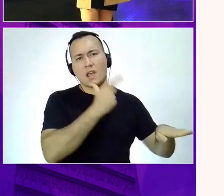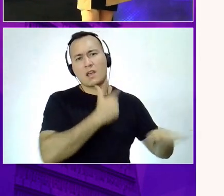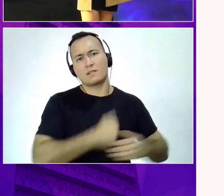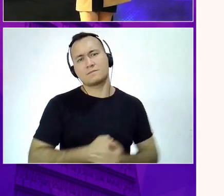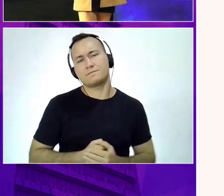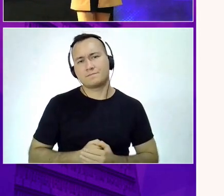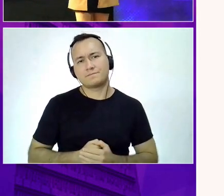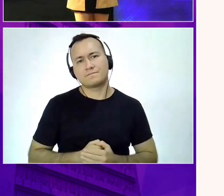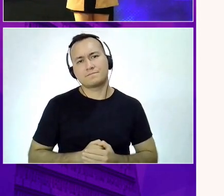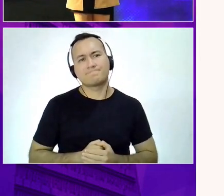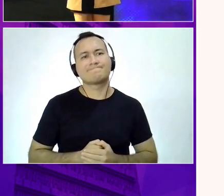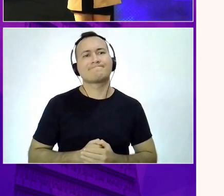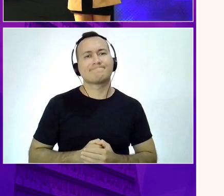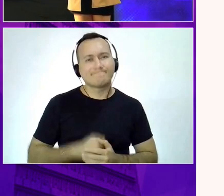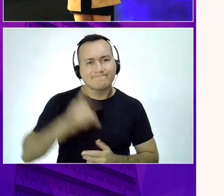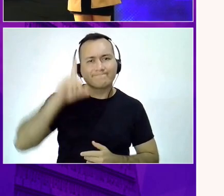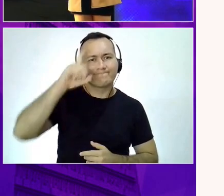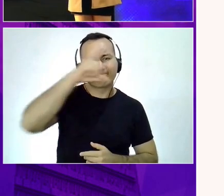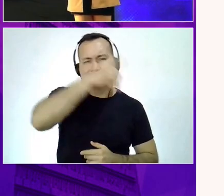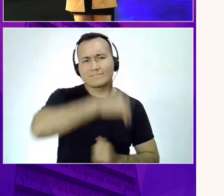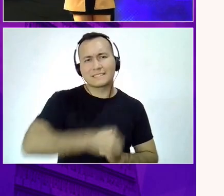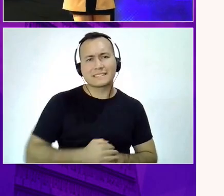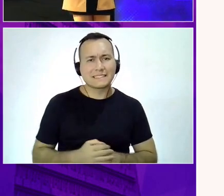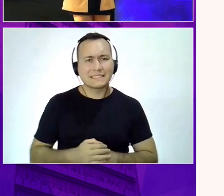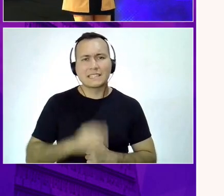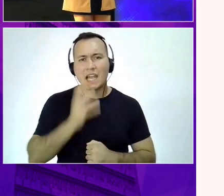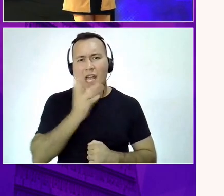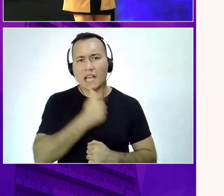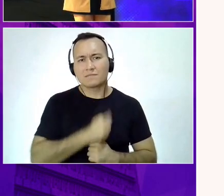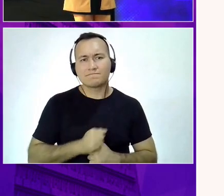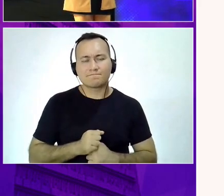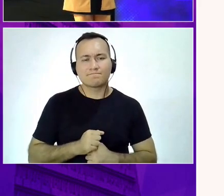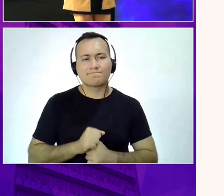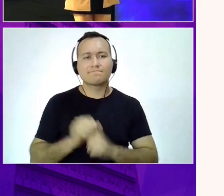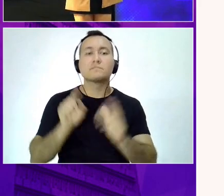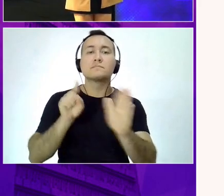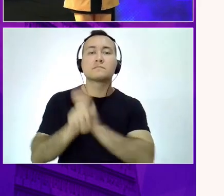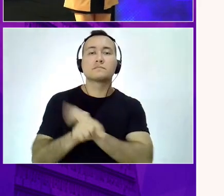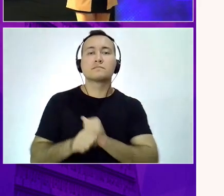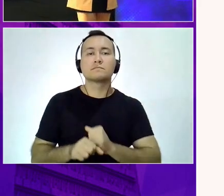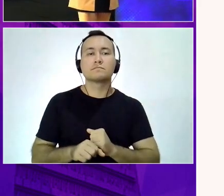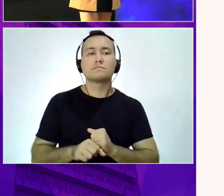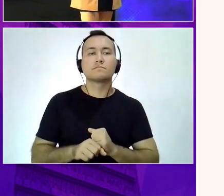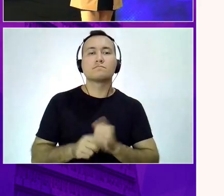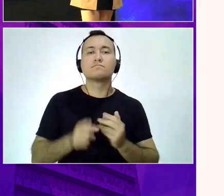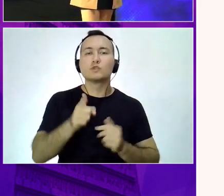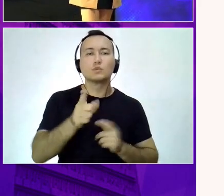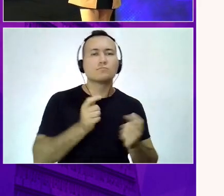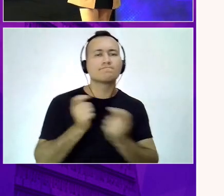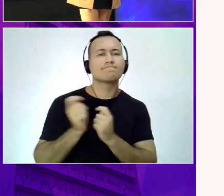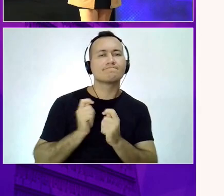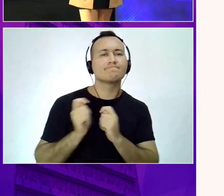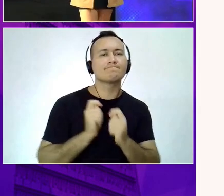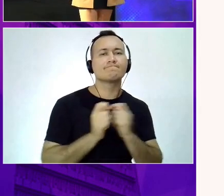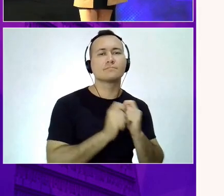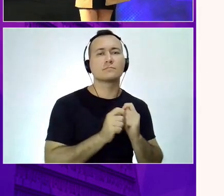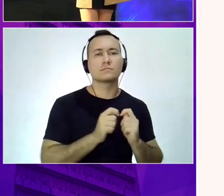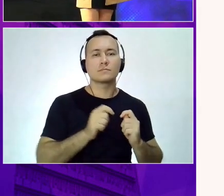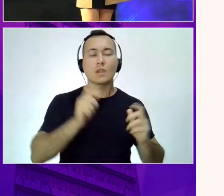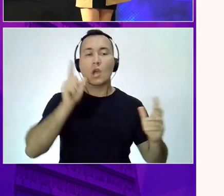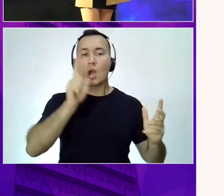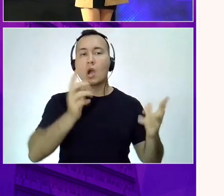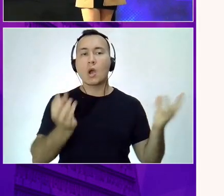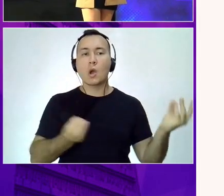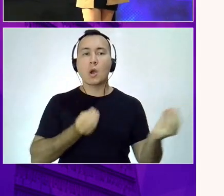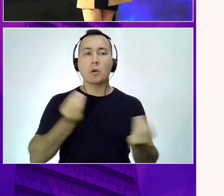fazer a gestão da configuração desse sistema? Vocês já pararam para pensar nisso? É um trabalho tanto.